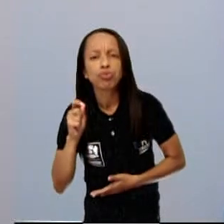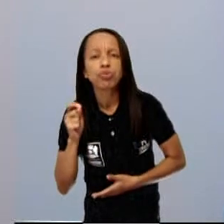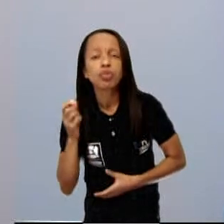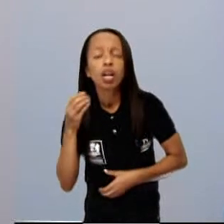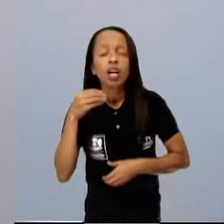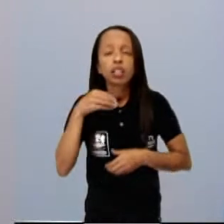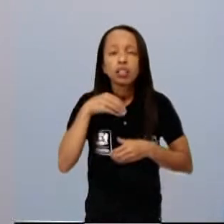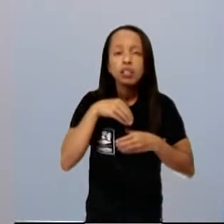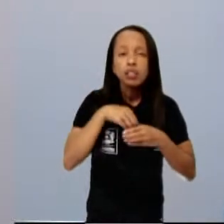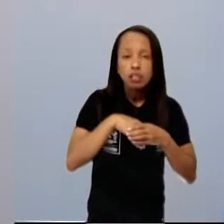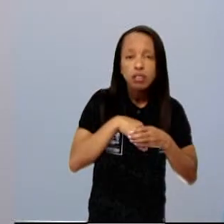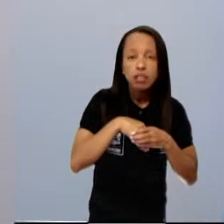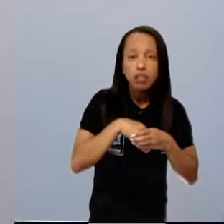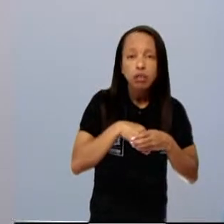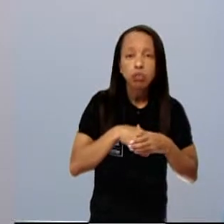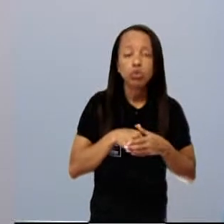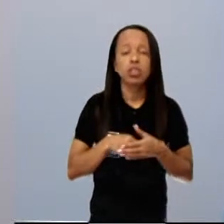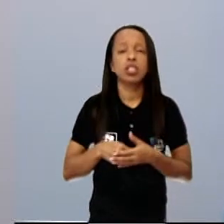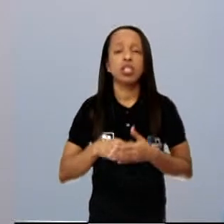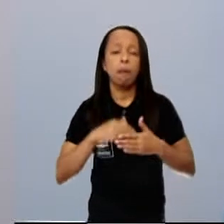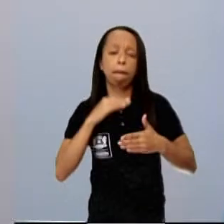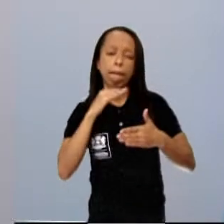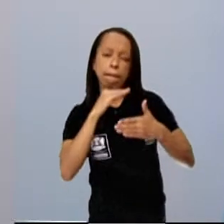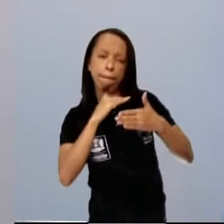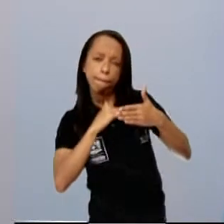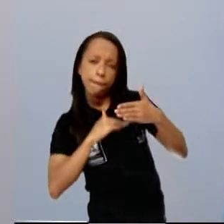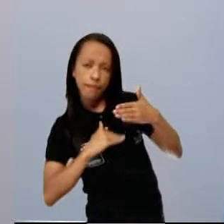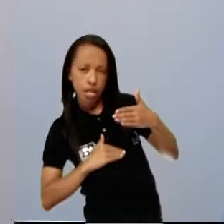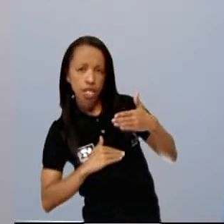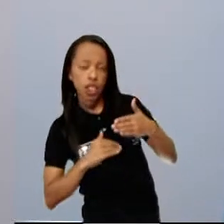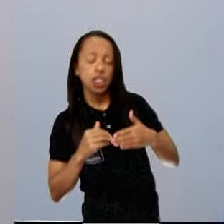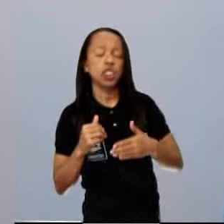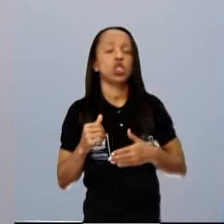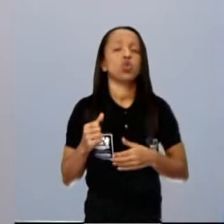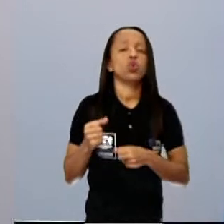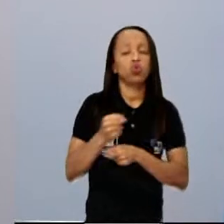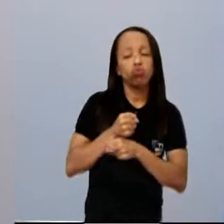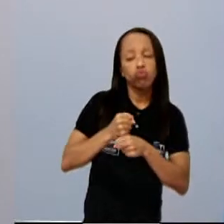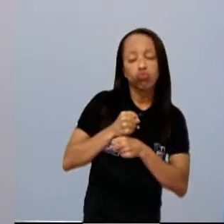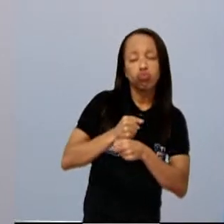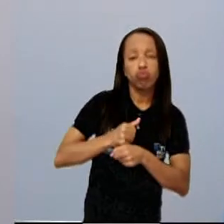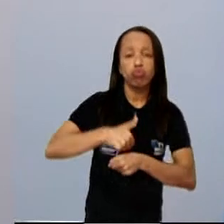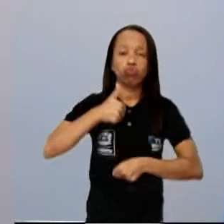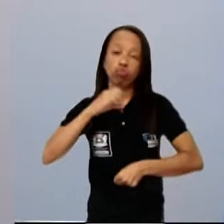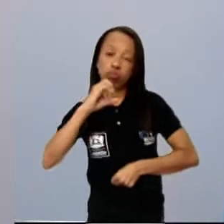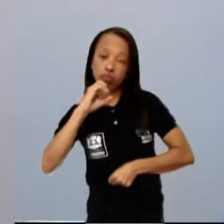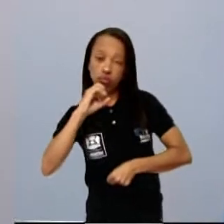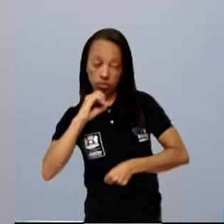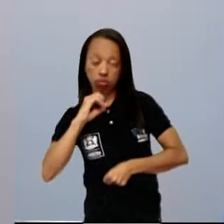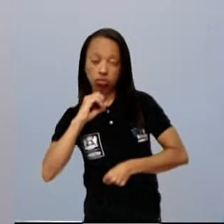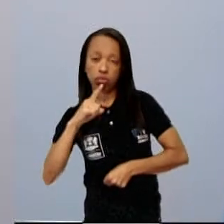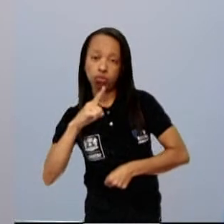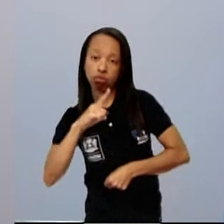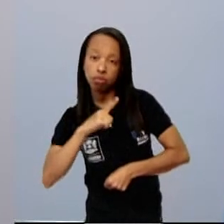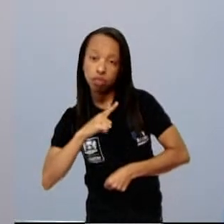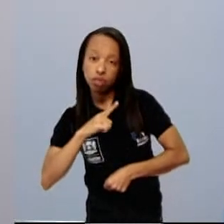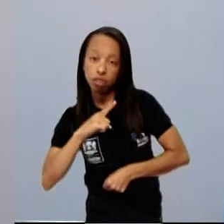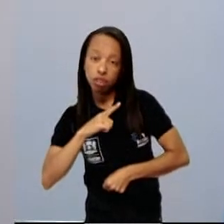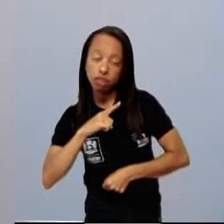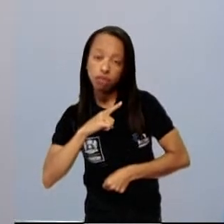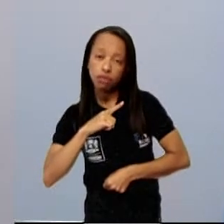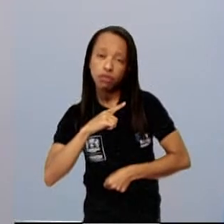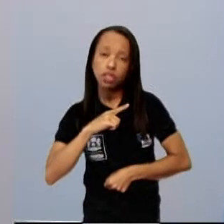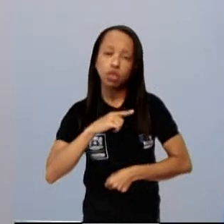desse prazo de 10 anos, tivemos alguns momentos específicos que acabaram